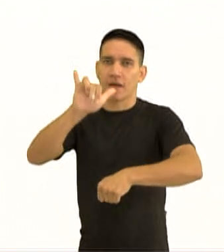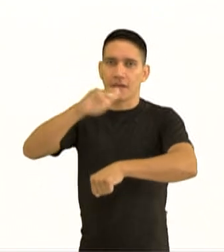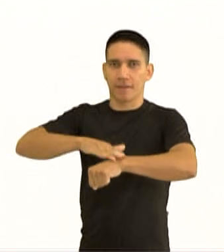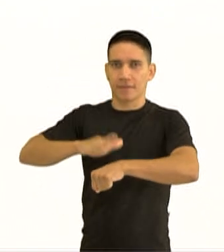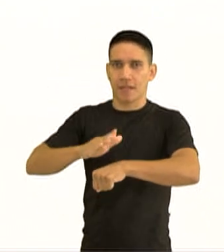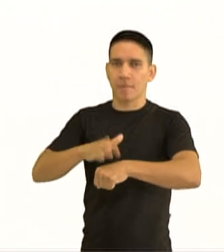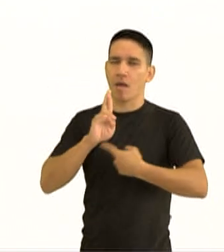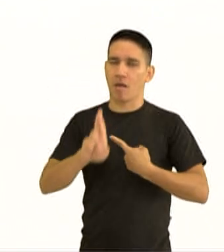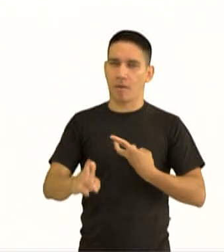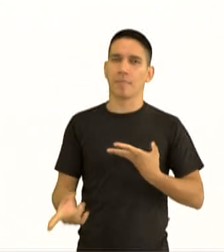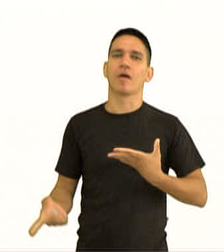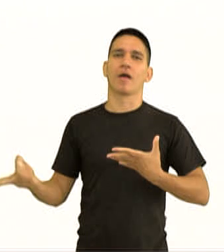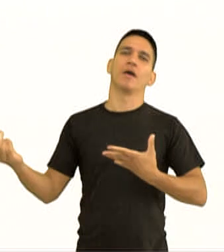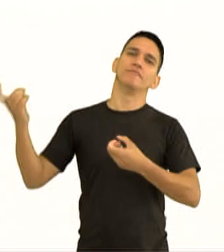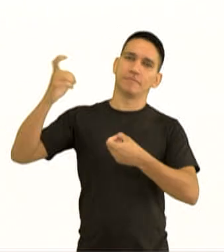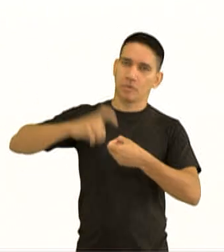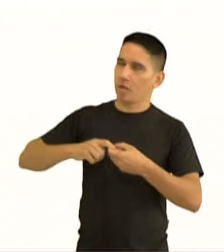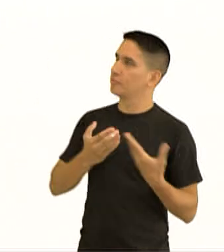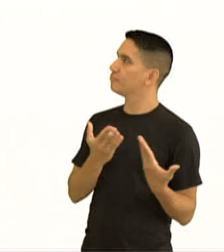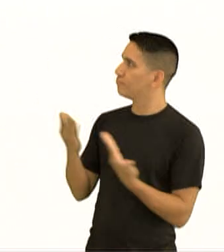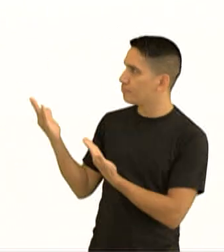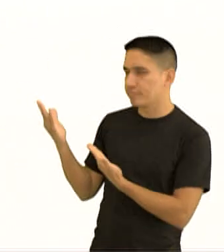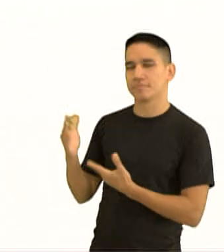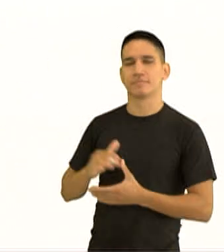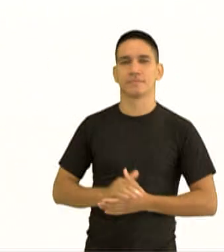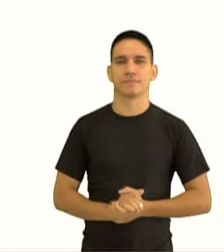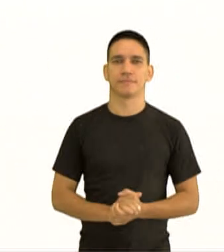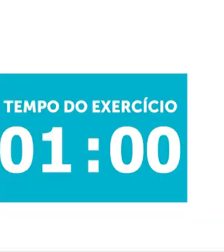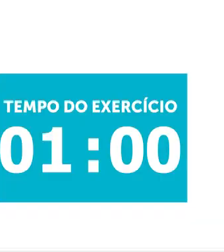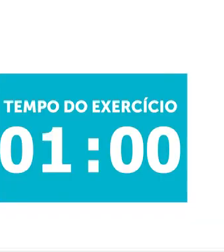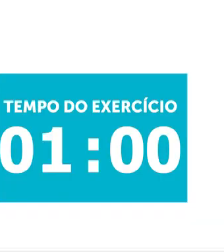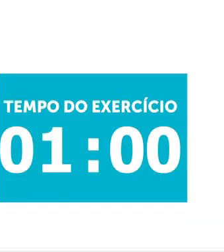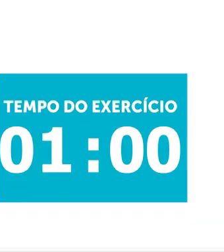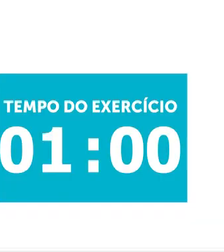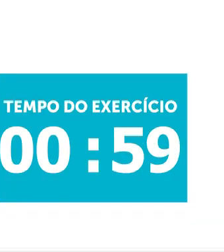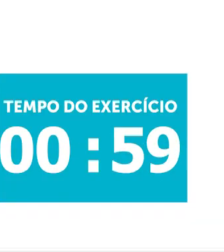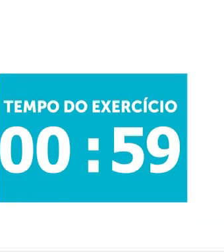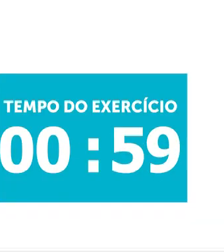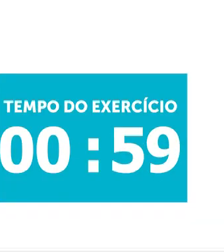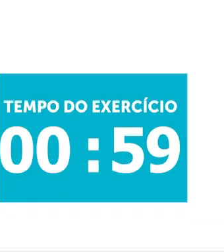vocês responderem, o fragmento está à disposição, a gente já volta.